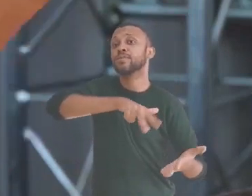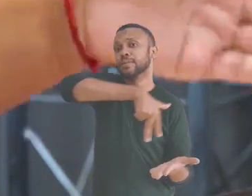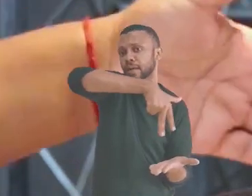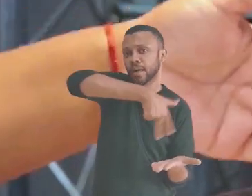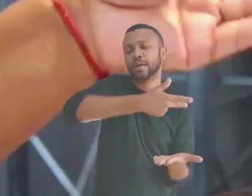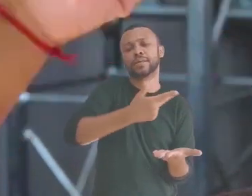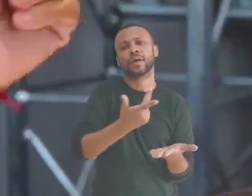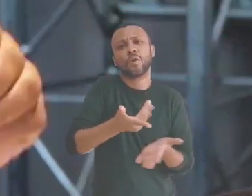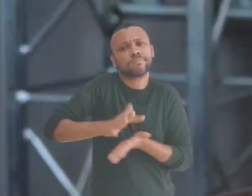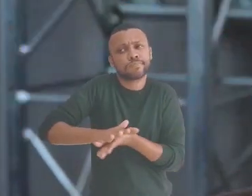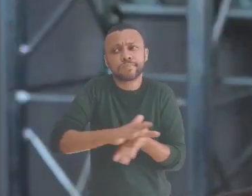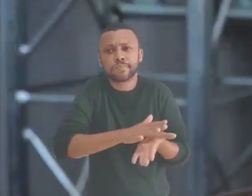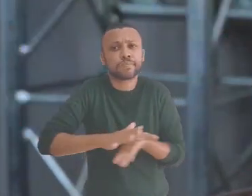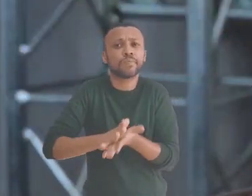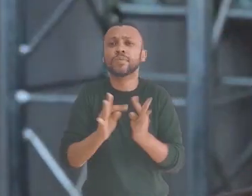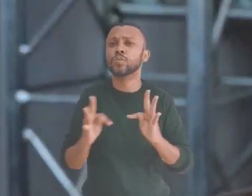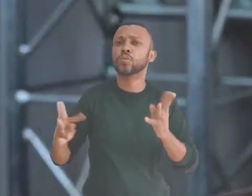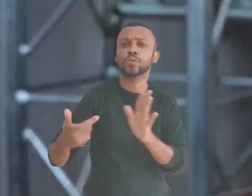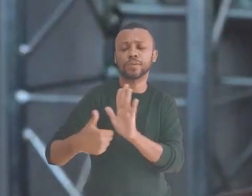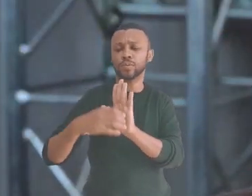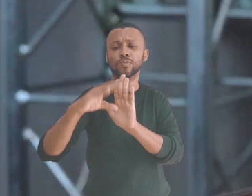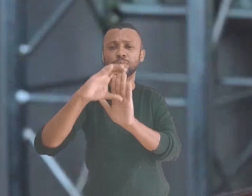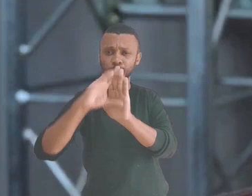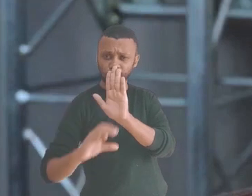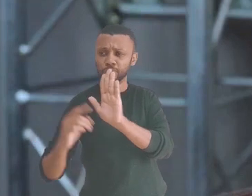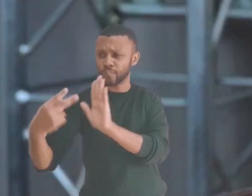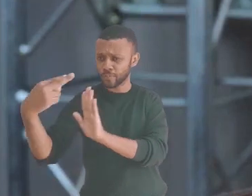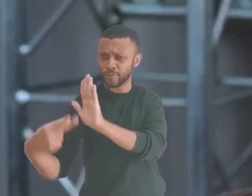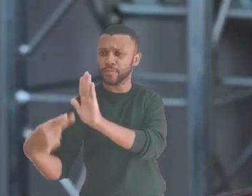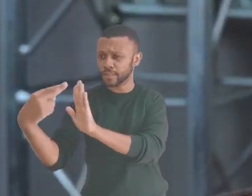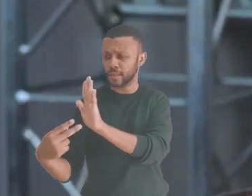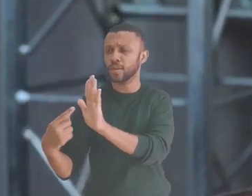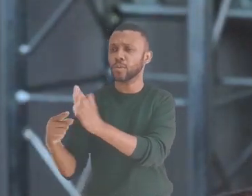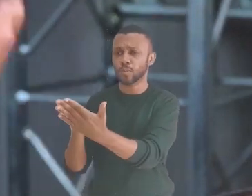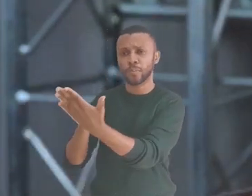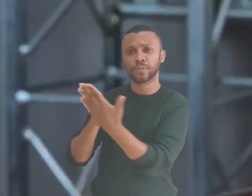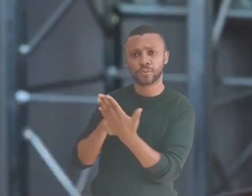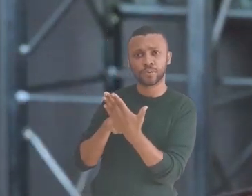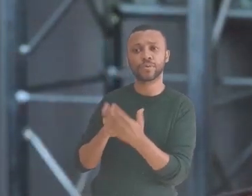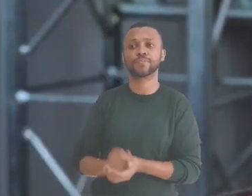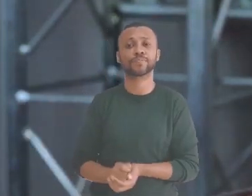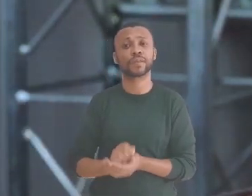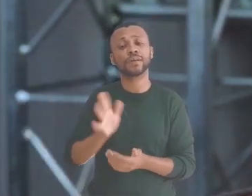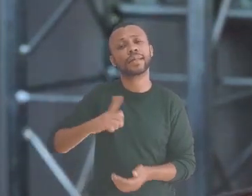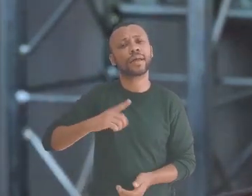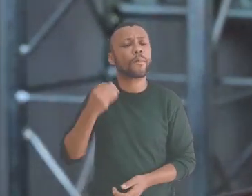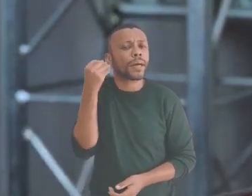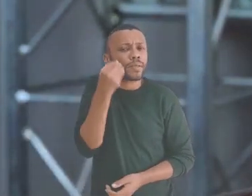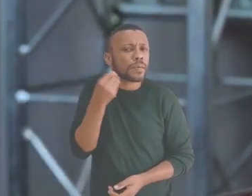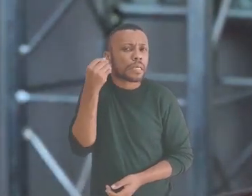sou tudo isso aí que você leu. E eu sou vivida, eu gosto de